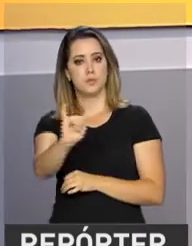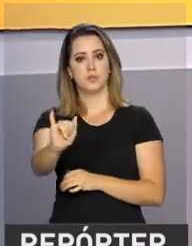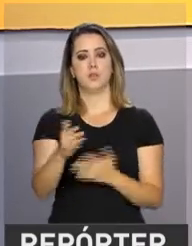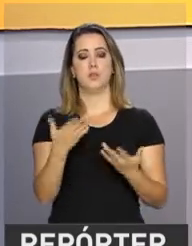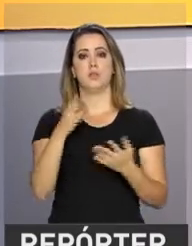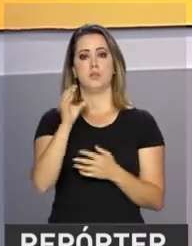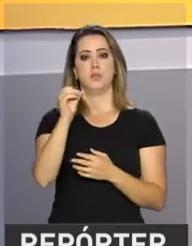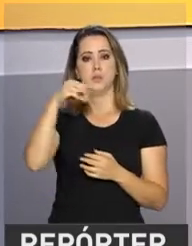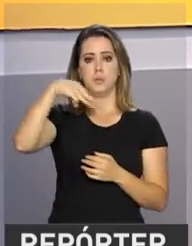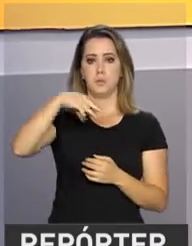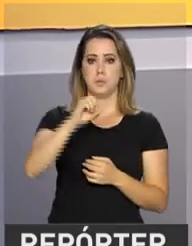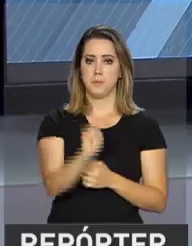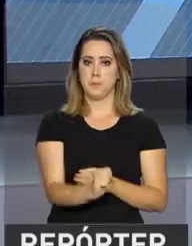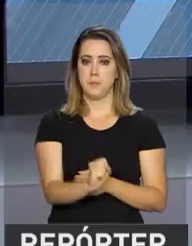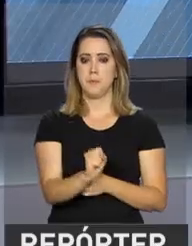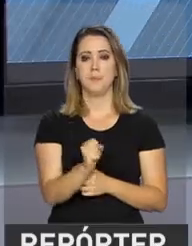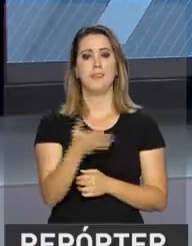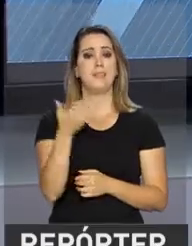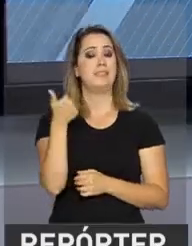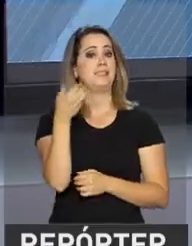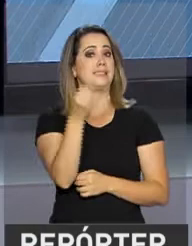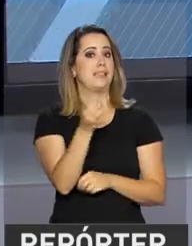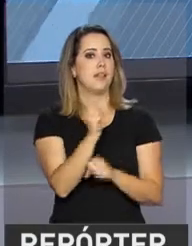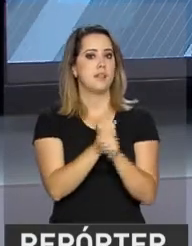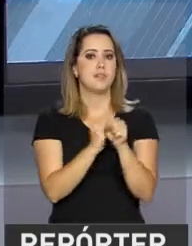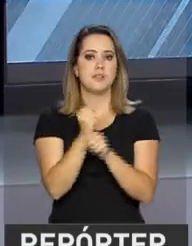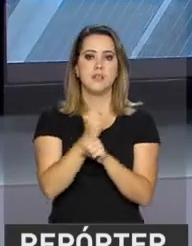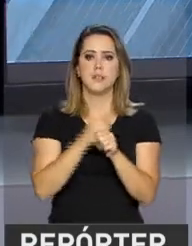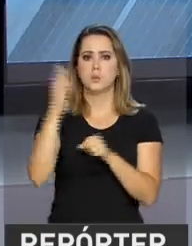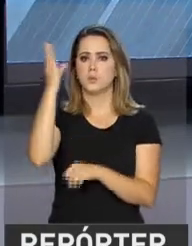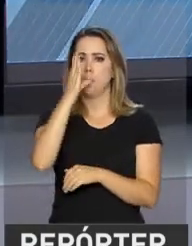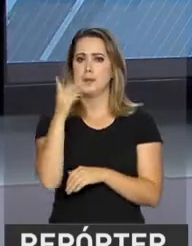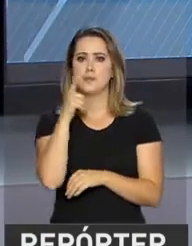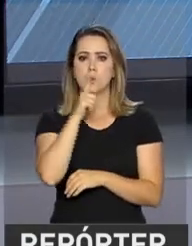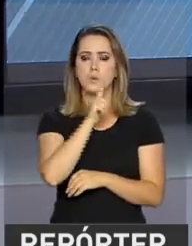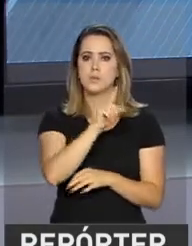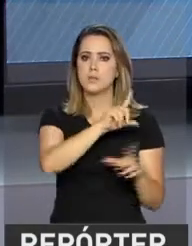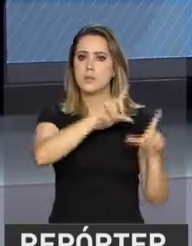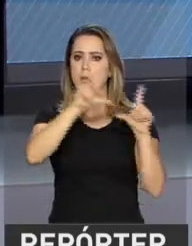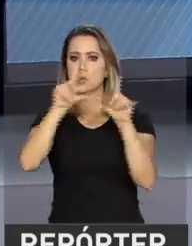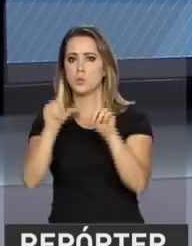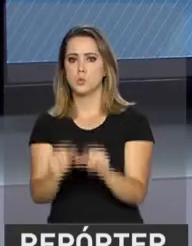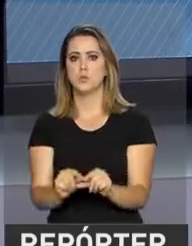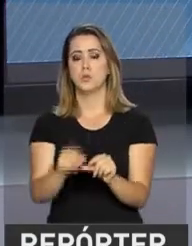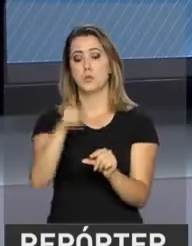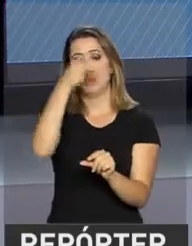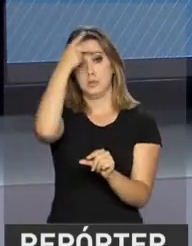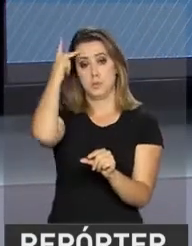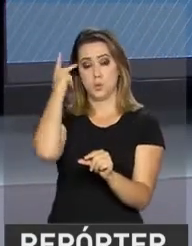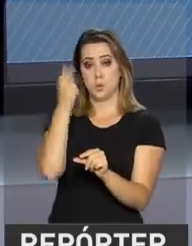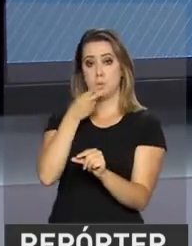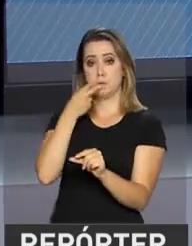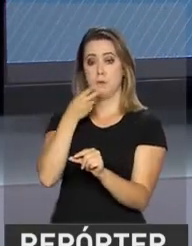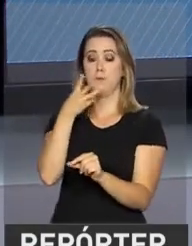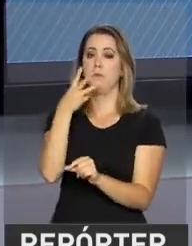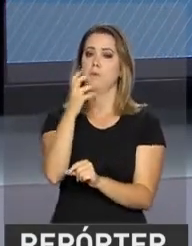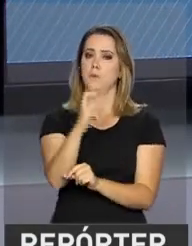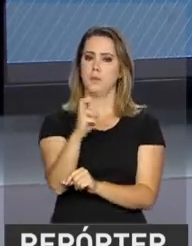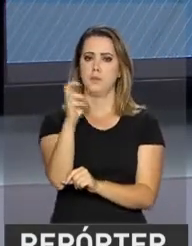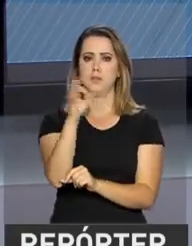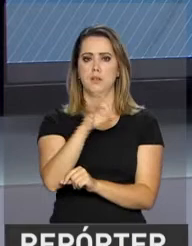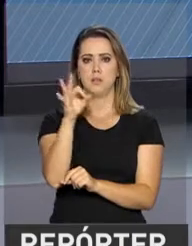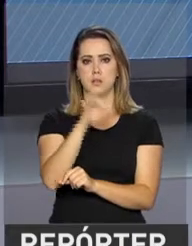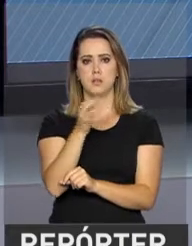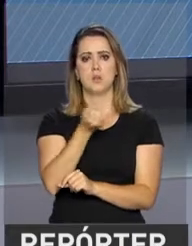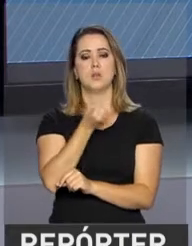Organização Mundial da Saúde. Nos últimos 10 anos, o Brasil conseguiu reduzir o número de fumantes em 35%